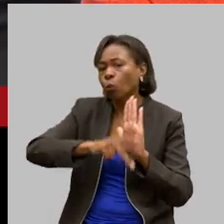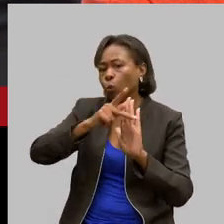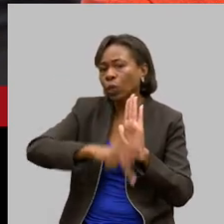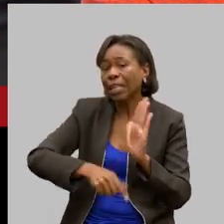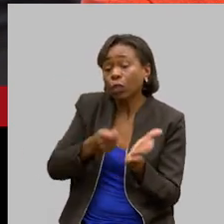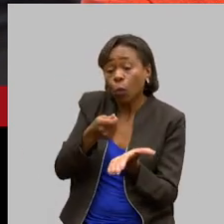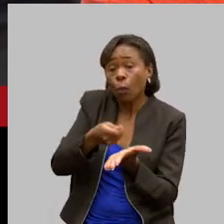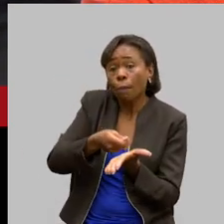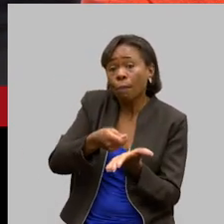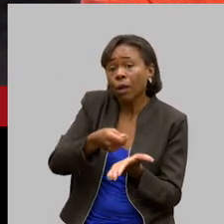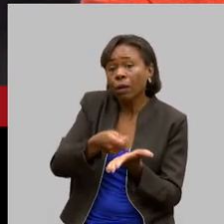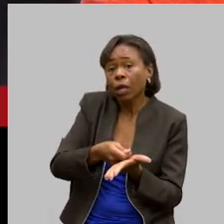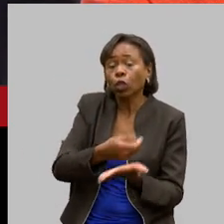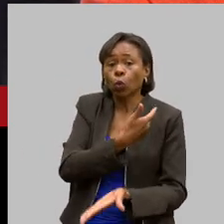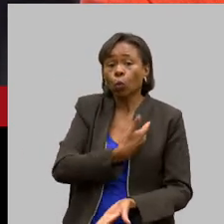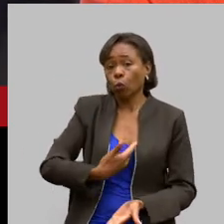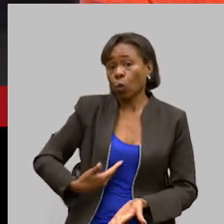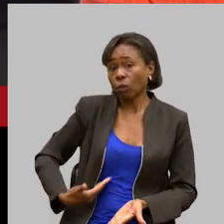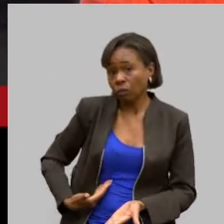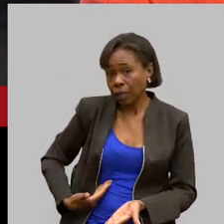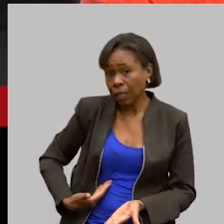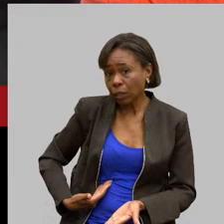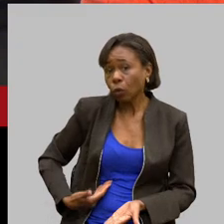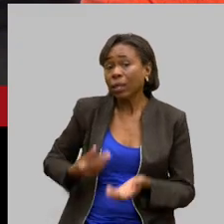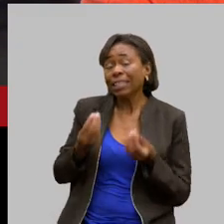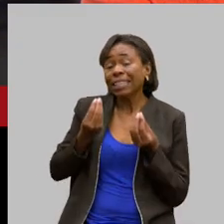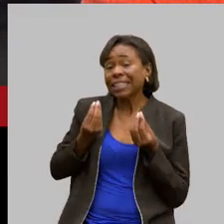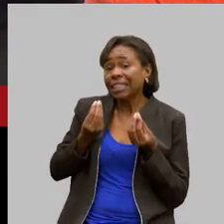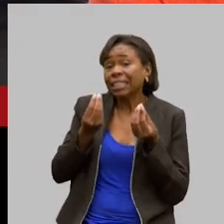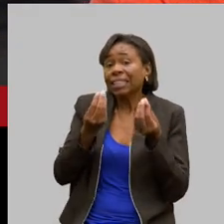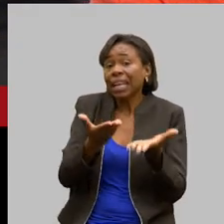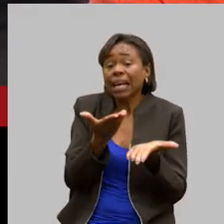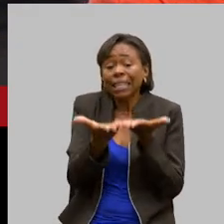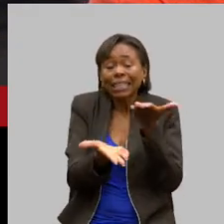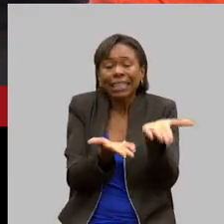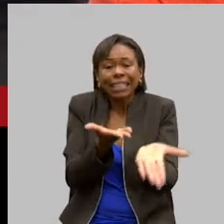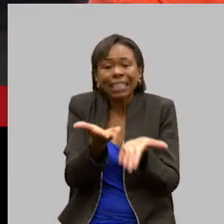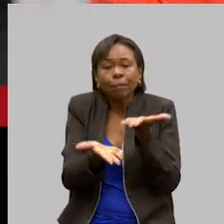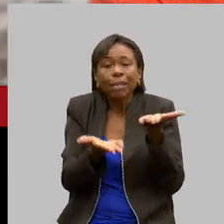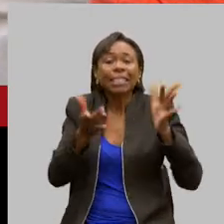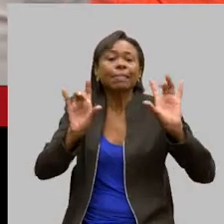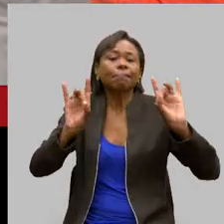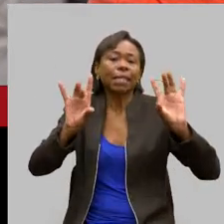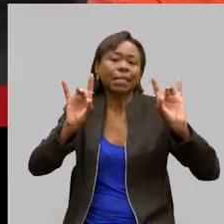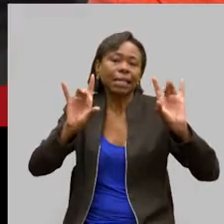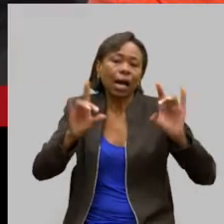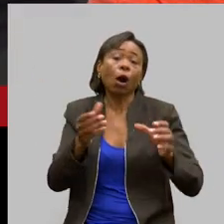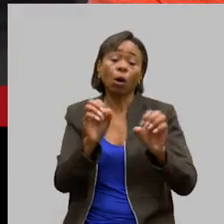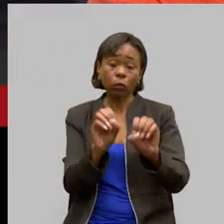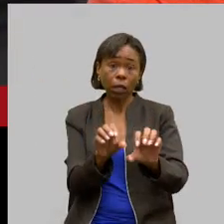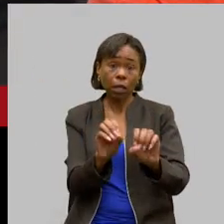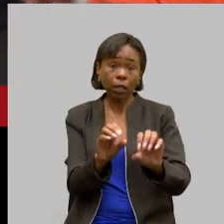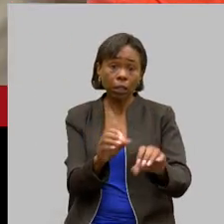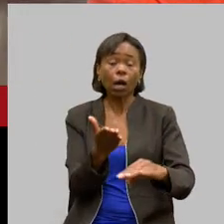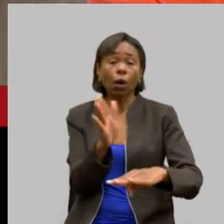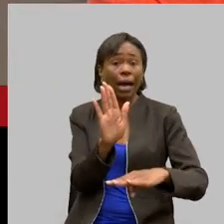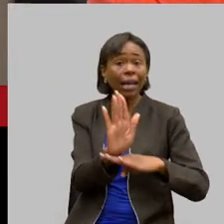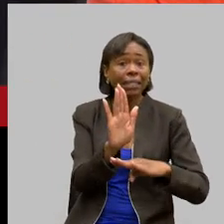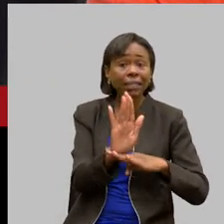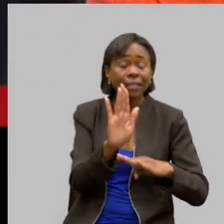obrigatoriedade do Governo do Estado de proporcionar tratamento especializado educação e assistência